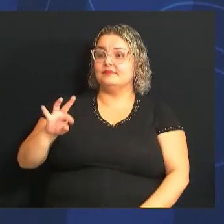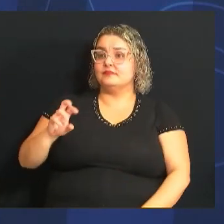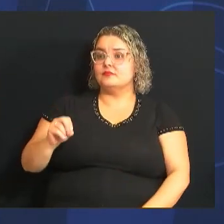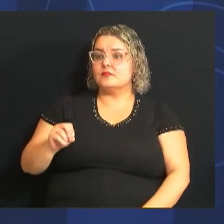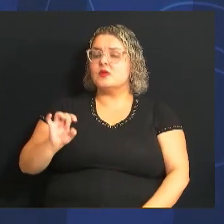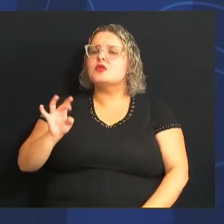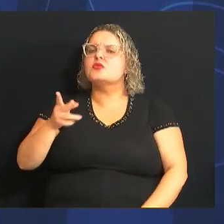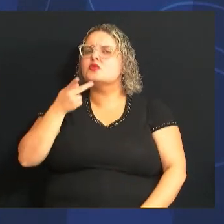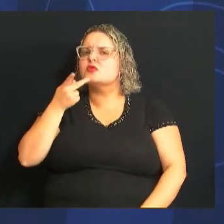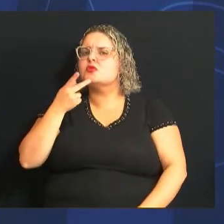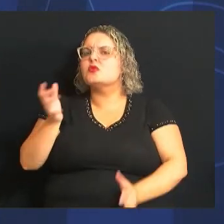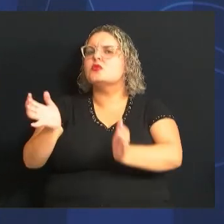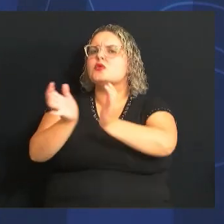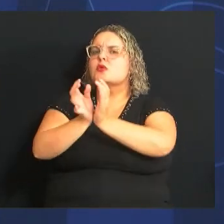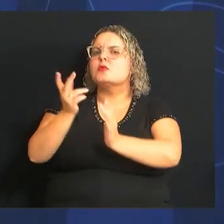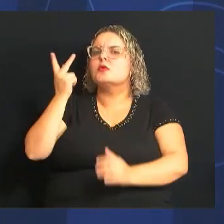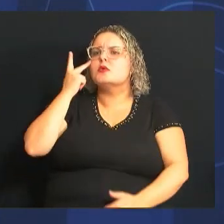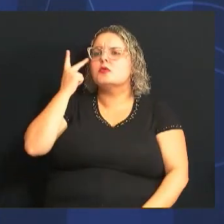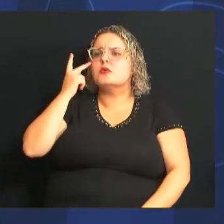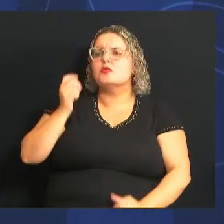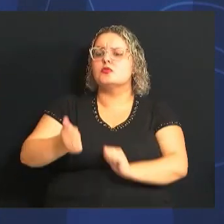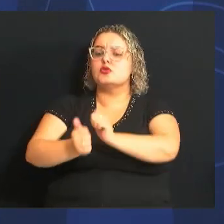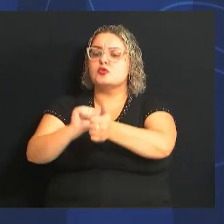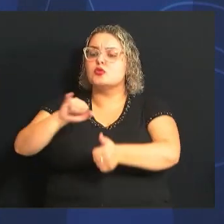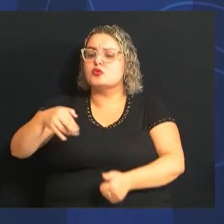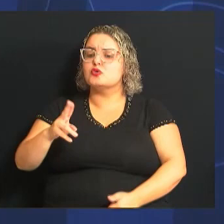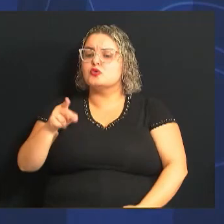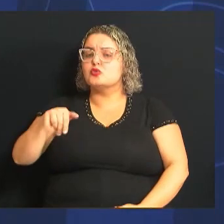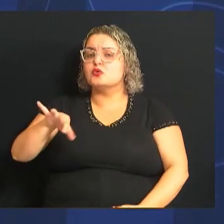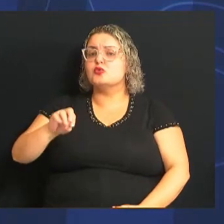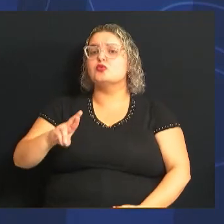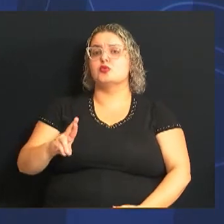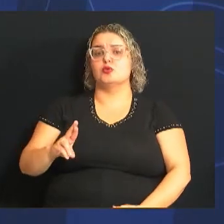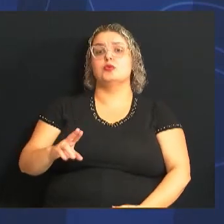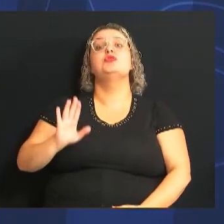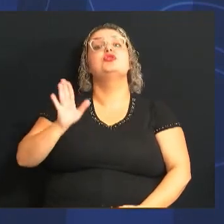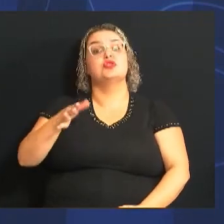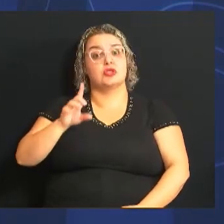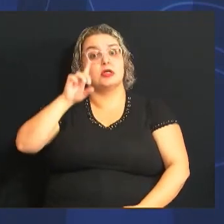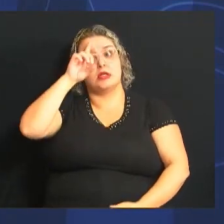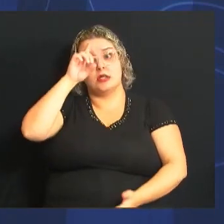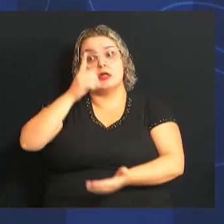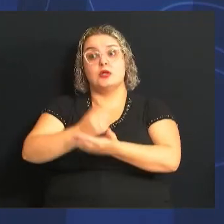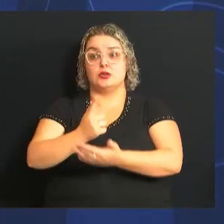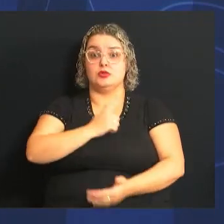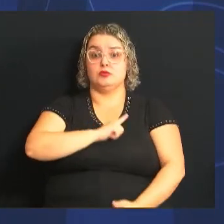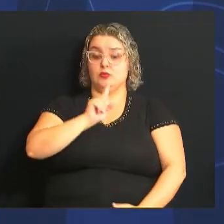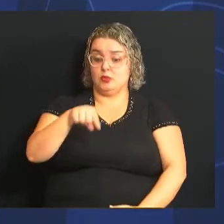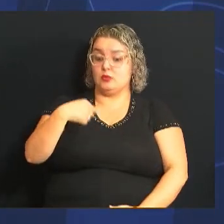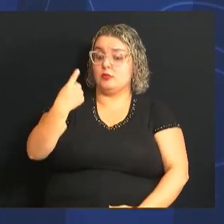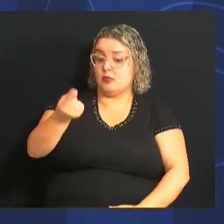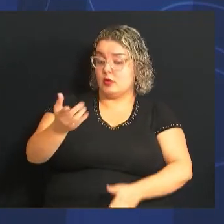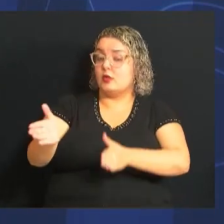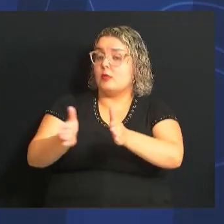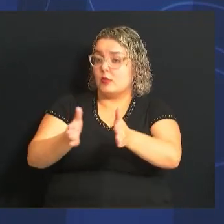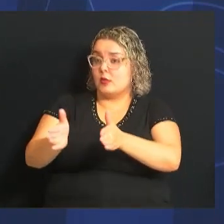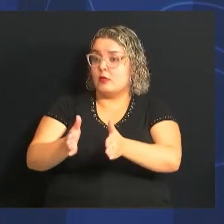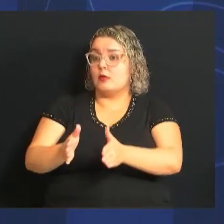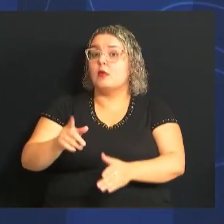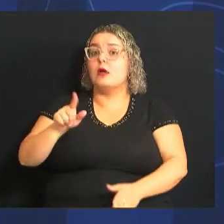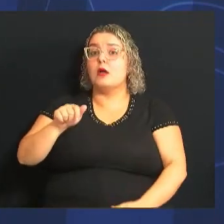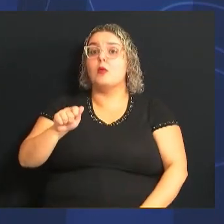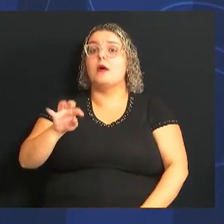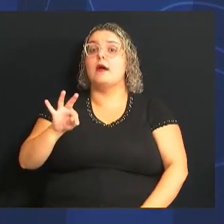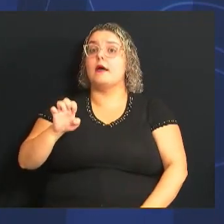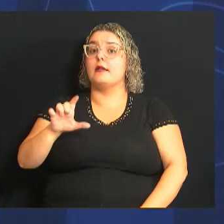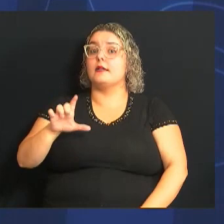em Copa São Paulo de Futebol Júnior, já está definido o adversário do Guarani na próxima fase, viu? É o Atlético